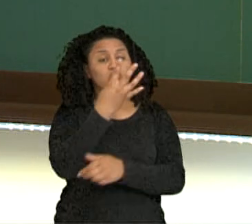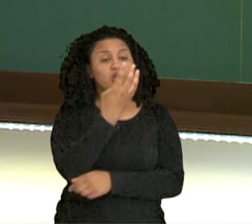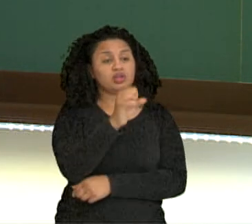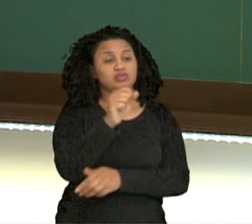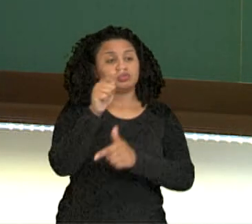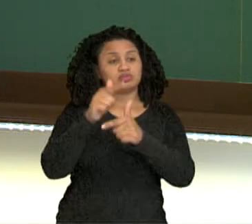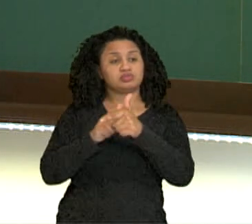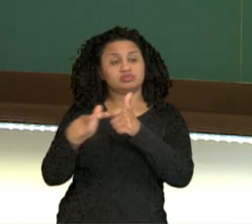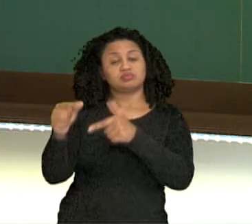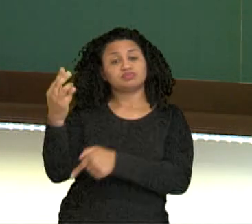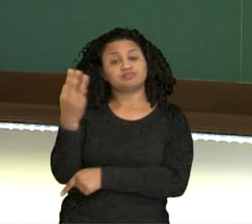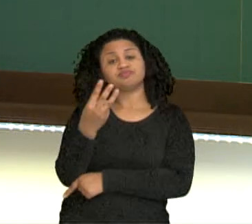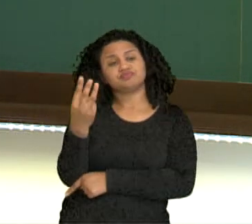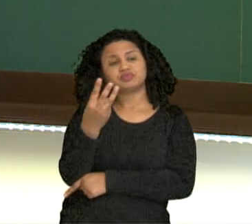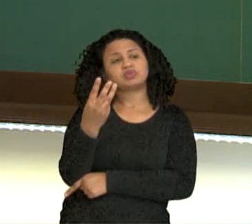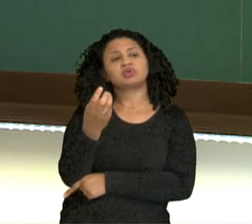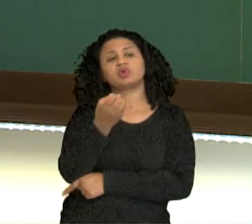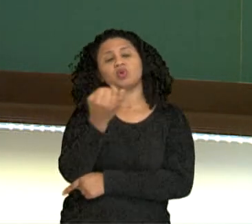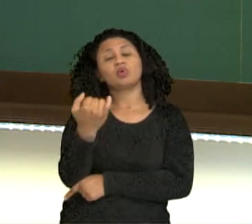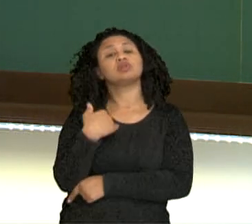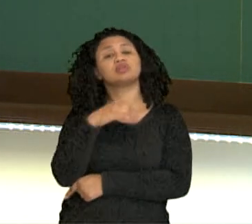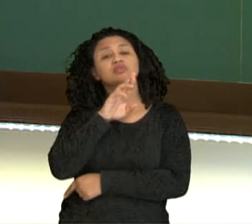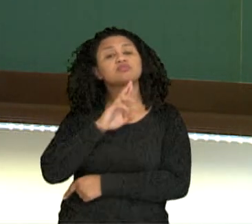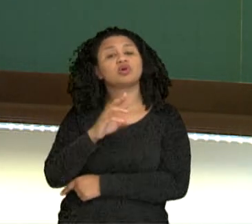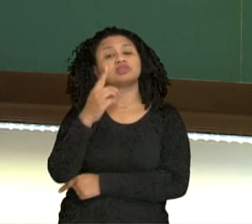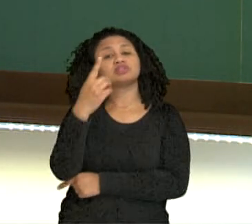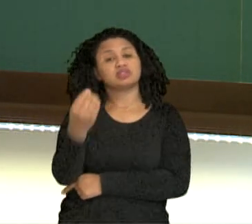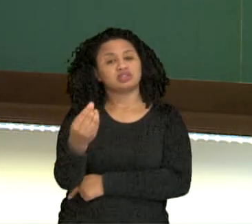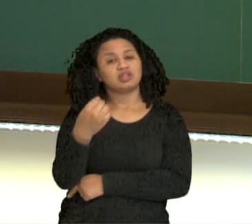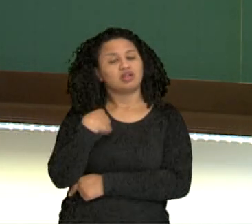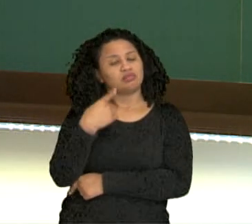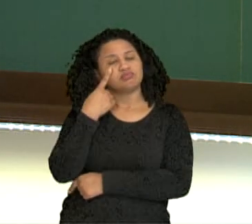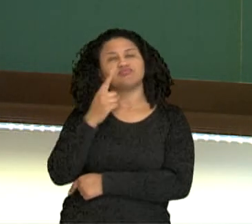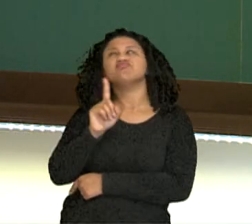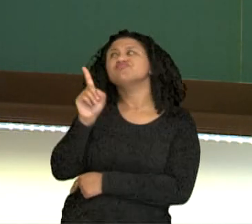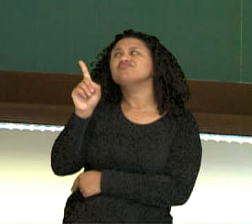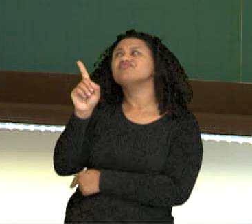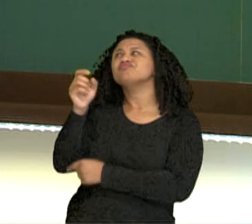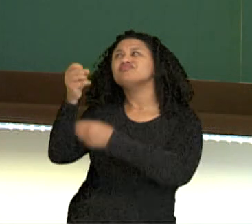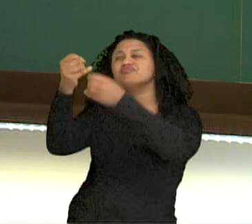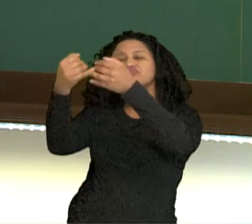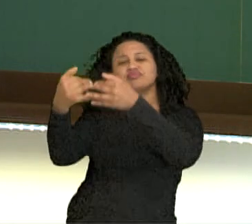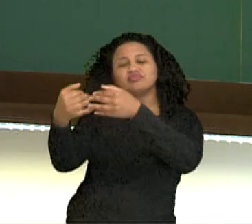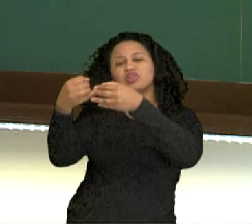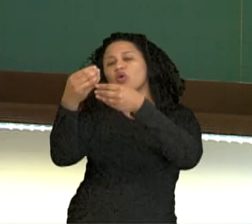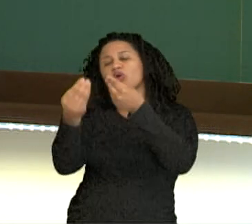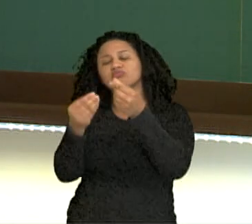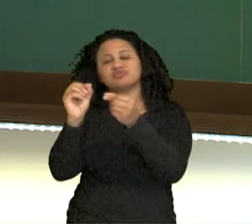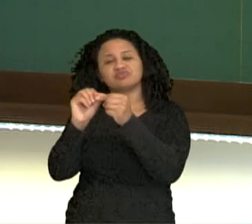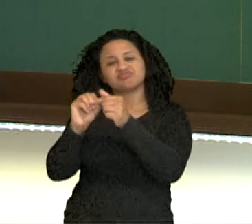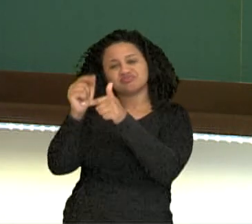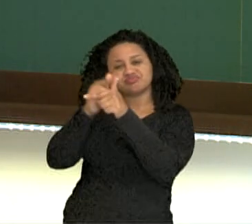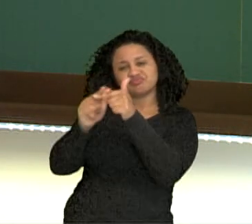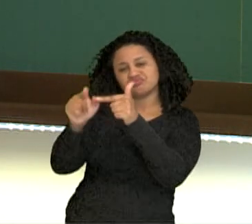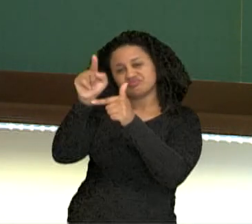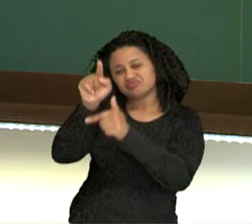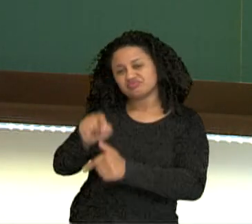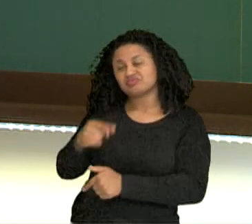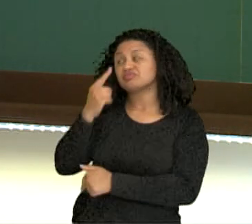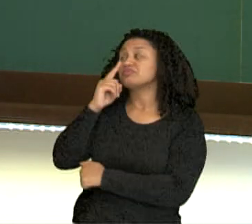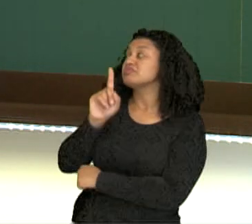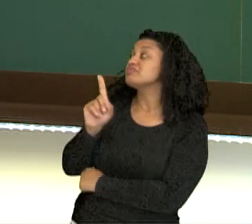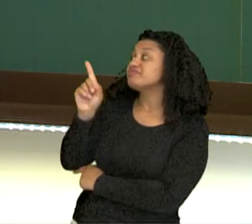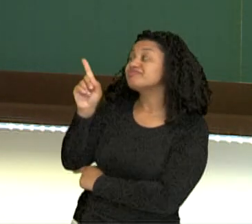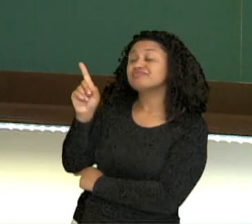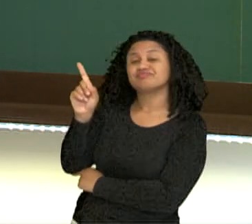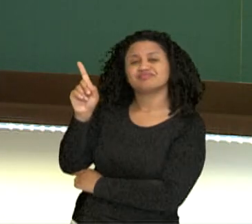por 3, vai dar 16. Tá aqui a continha armadinha aqui para vocês verem como que foi feito, tá? Ah, professora, eu